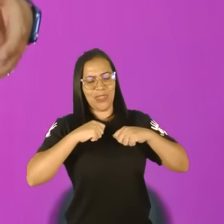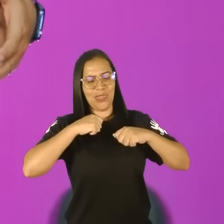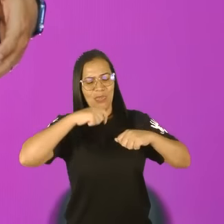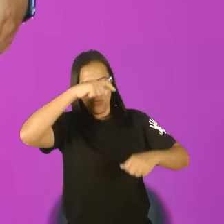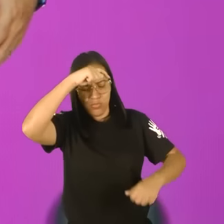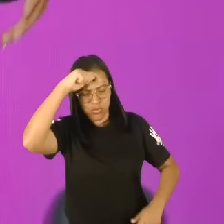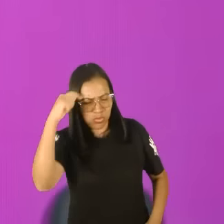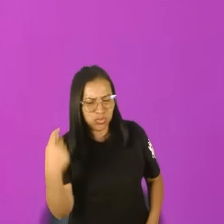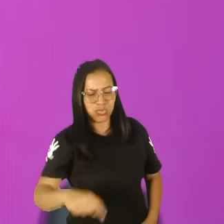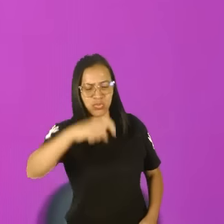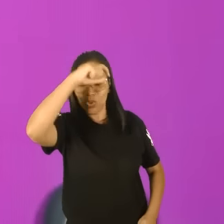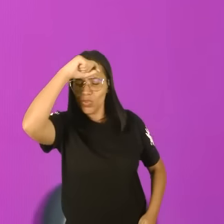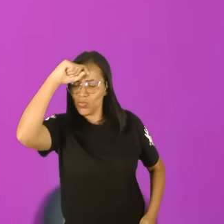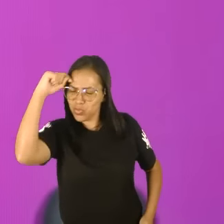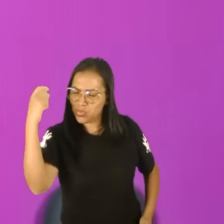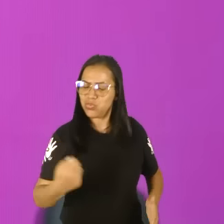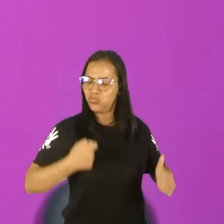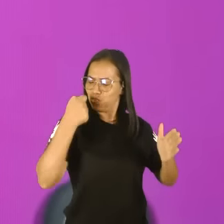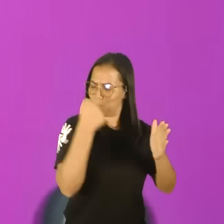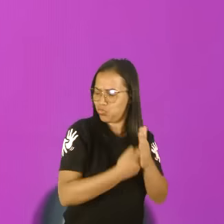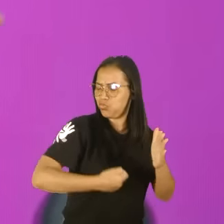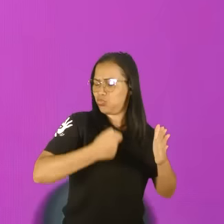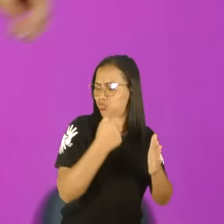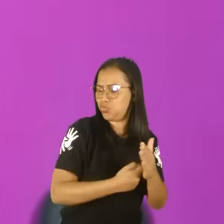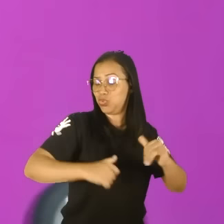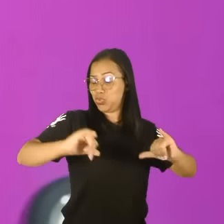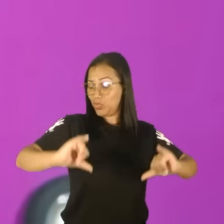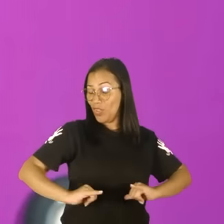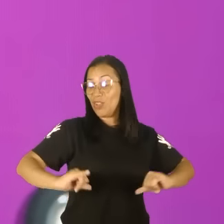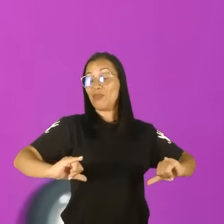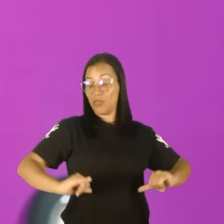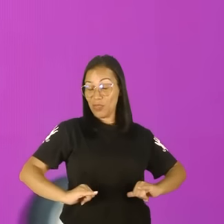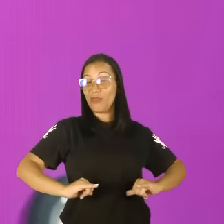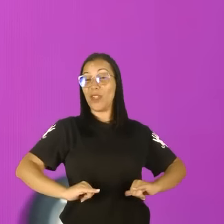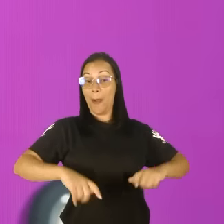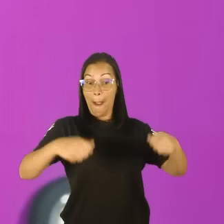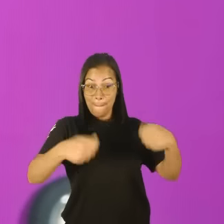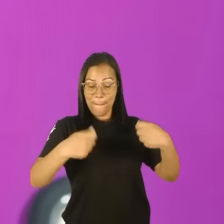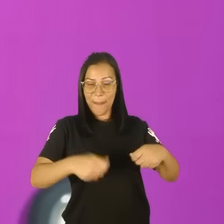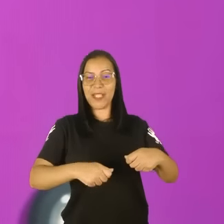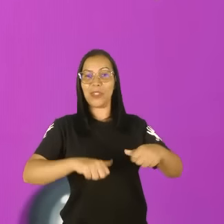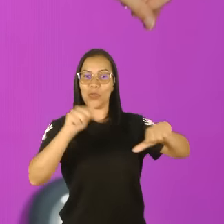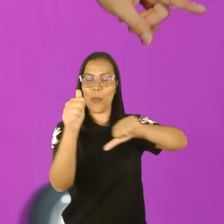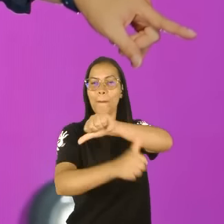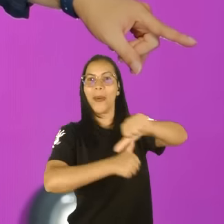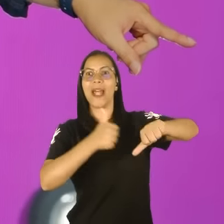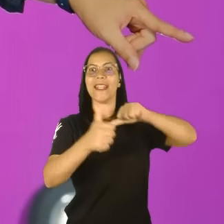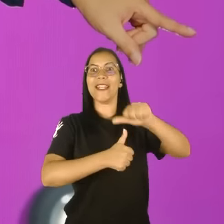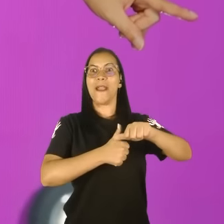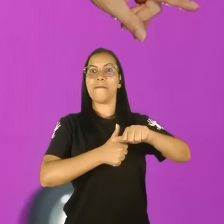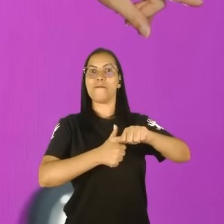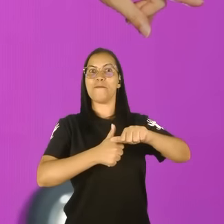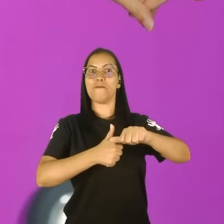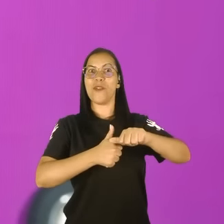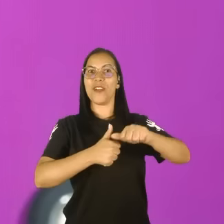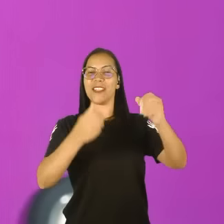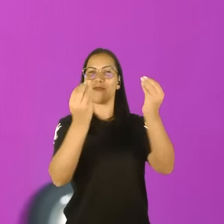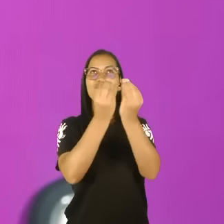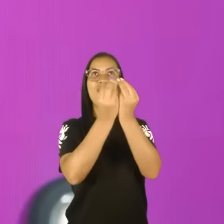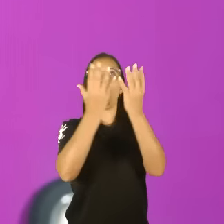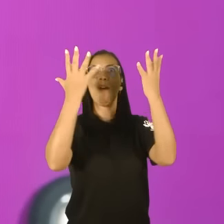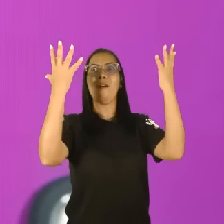Mas nós contamos essa história muito rapidamente. Ele sai do Egito com 40 anos, mas quando ele vai no Monte Horeb e